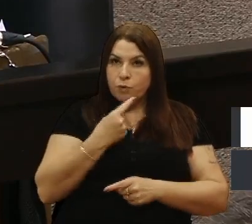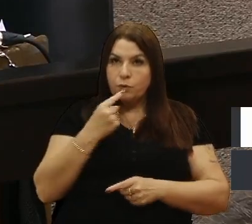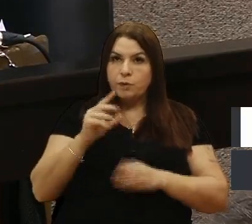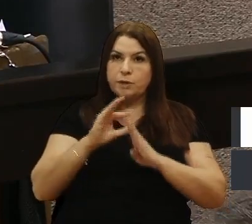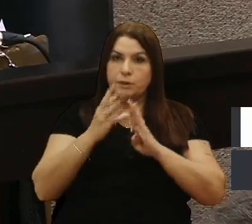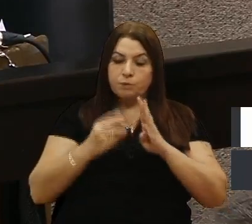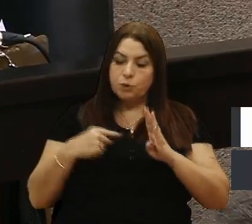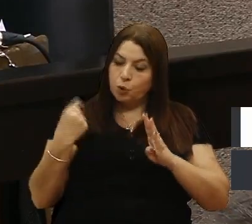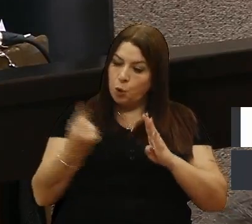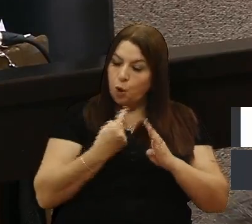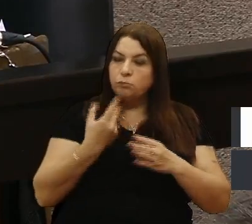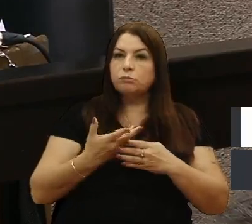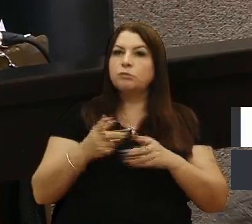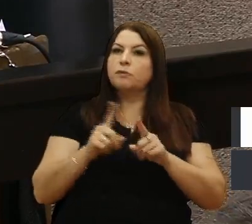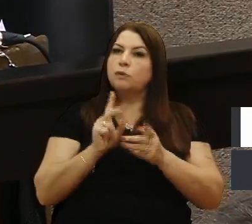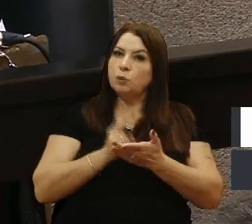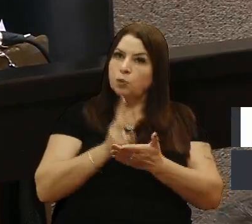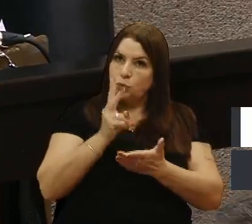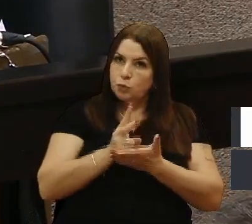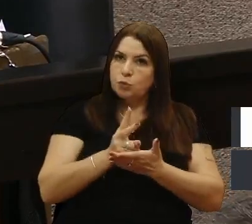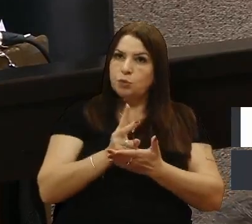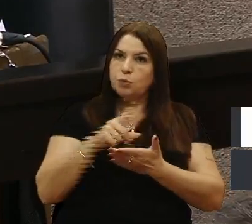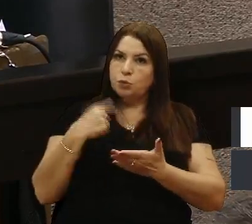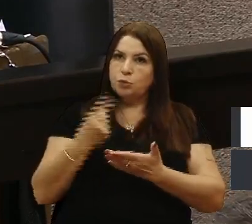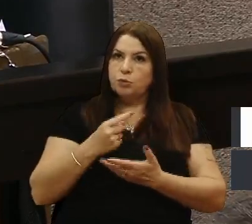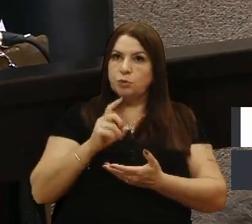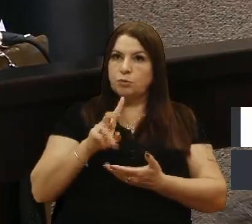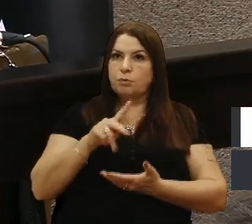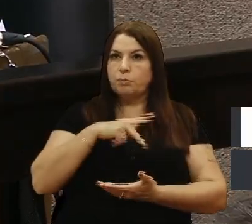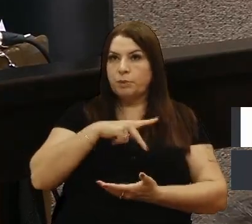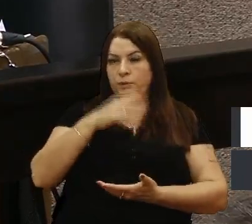SAMAI é nosso e vai continuar sendo nosso. Era